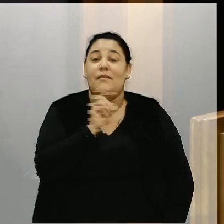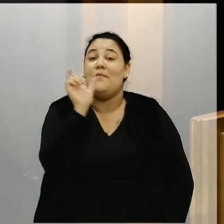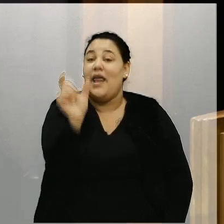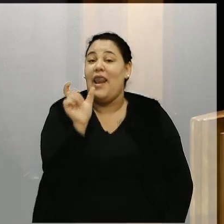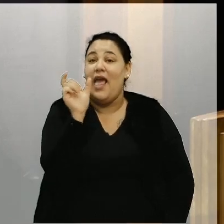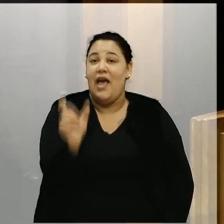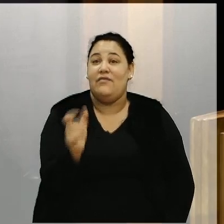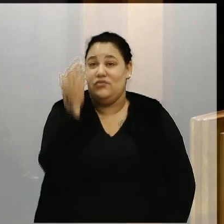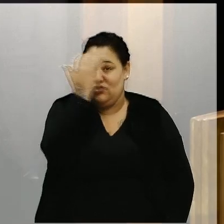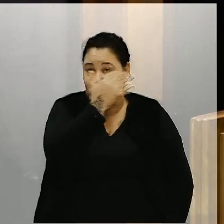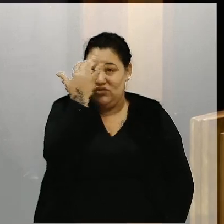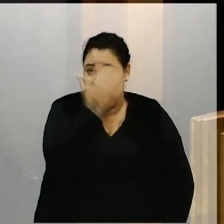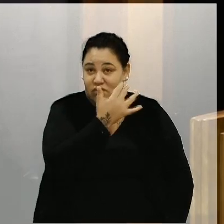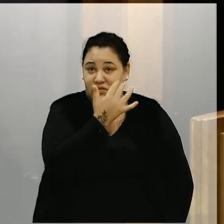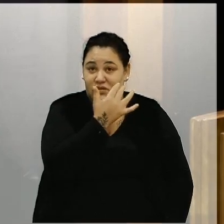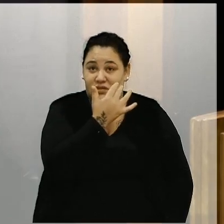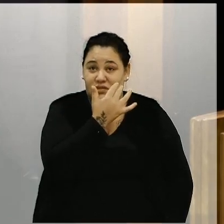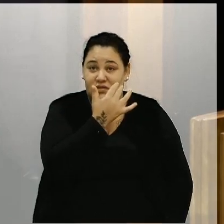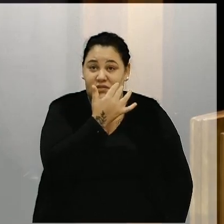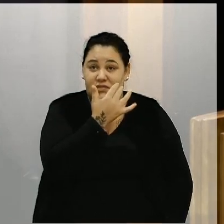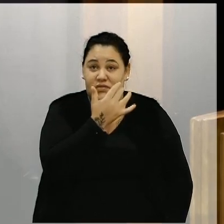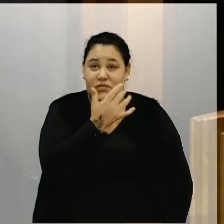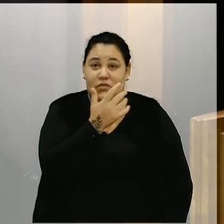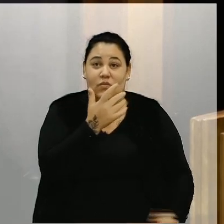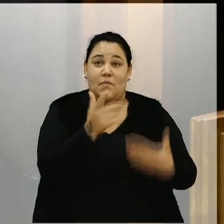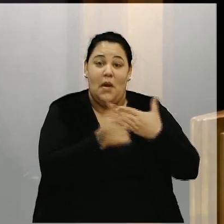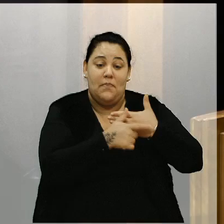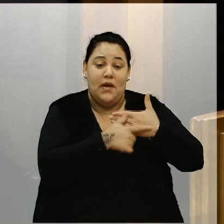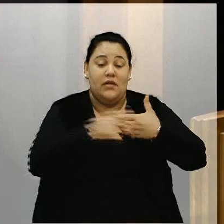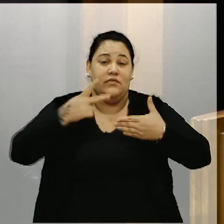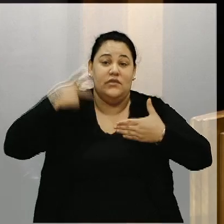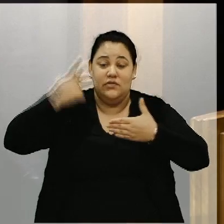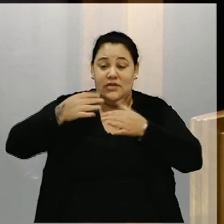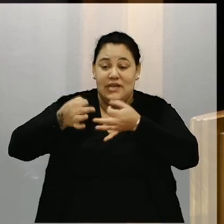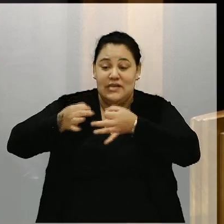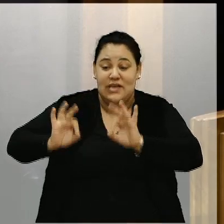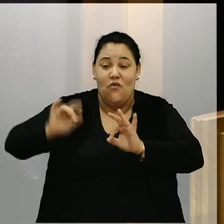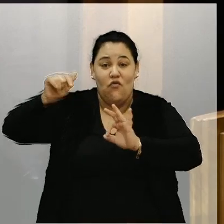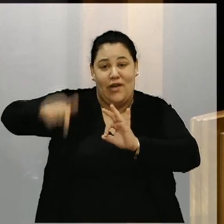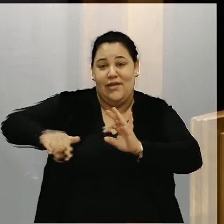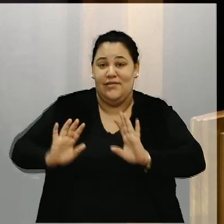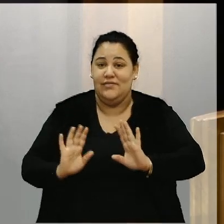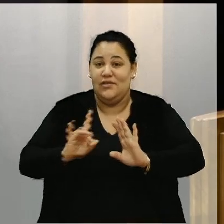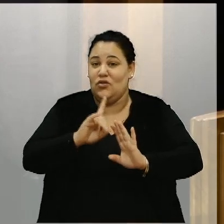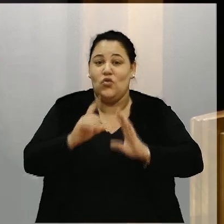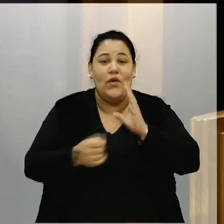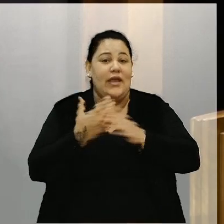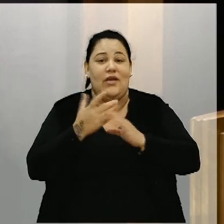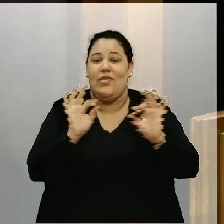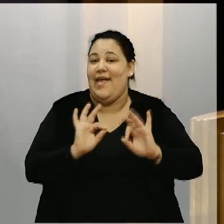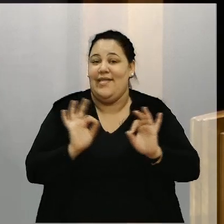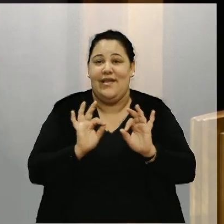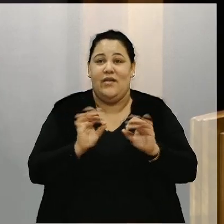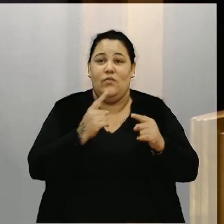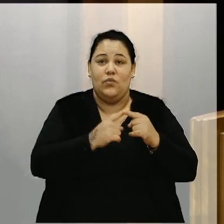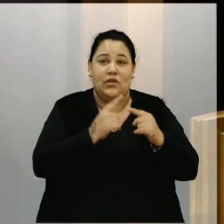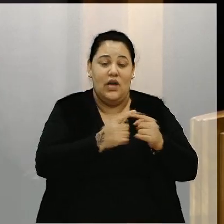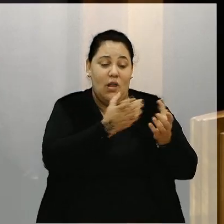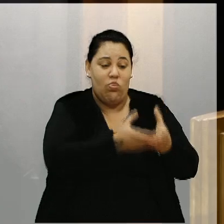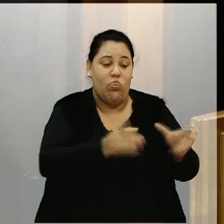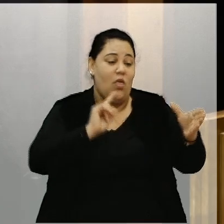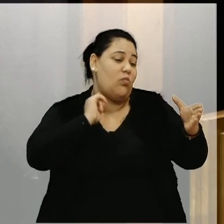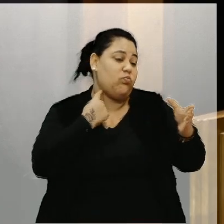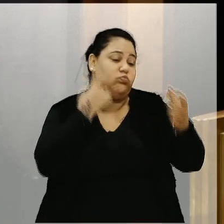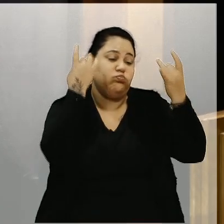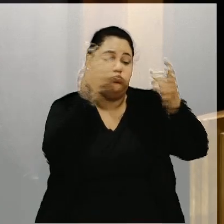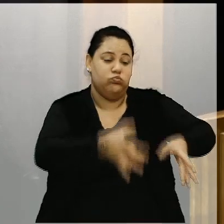prefeito Adiló, quando era vereador. Está nos anais da casa, não estou inventando. Porque esse resíduo será depositado em local